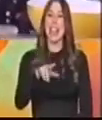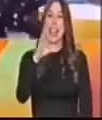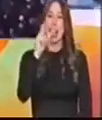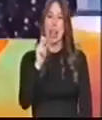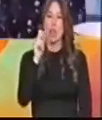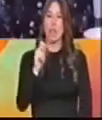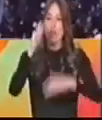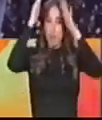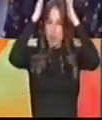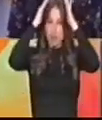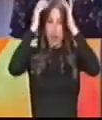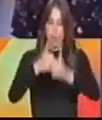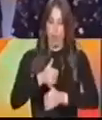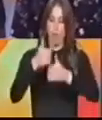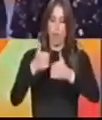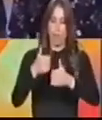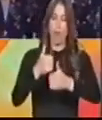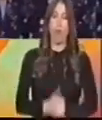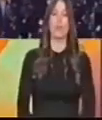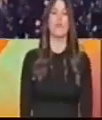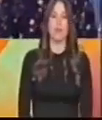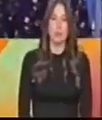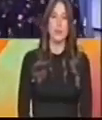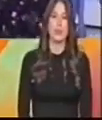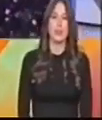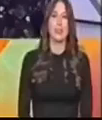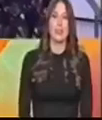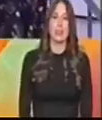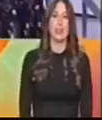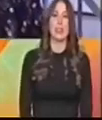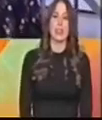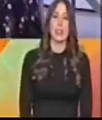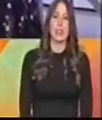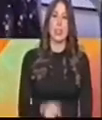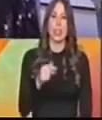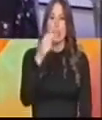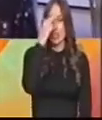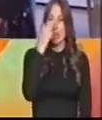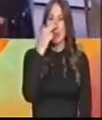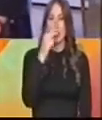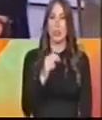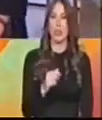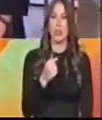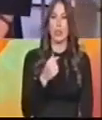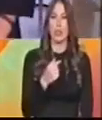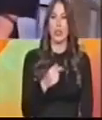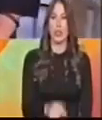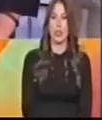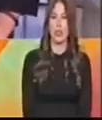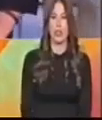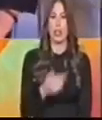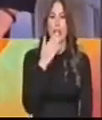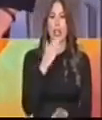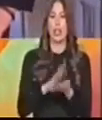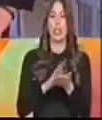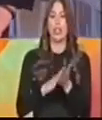de cozinha. De Pevidém. Pevidém, Guimarães. Sim. Sim. Maravilha. Ainda não foste lá. Está mais difícil. Não, Pevidém. Não, ao restaurante da